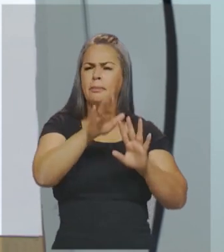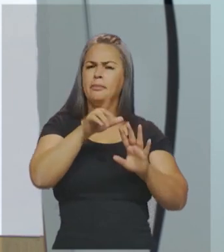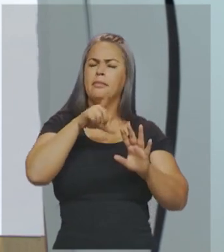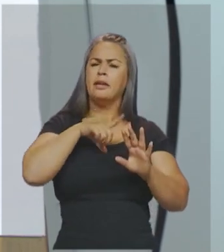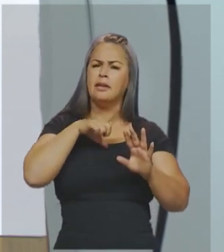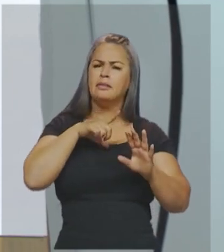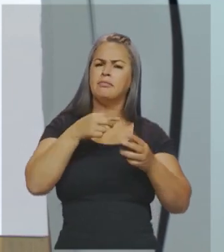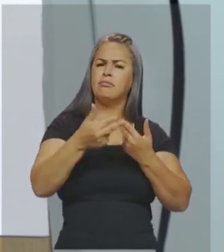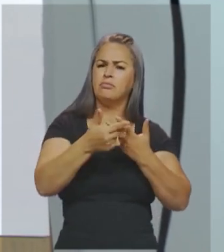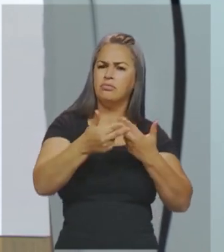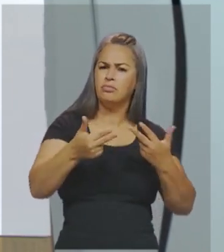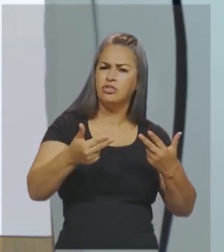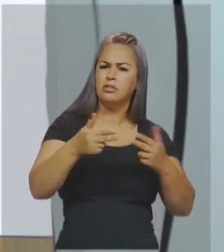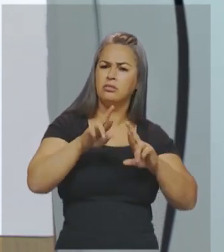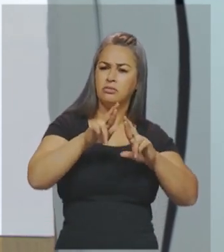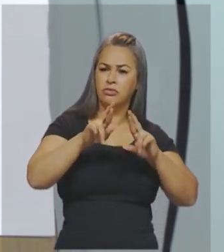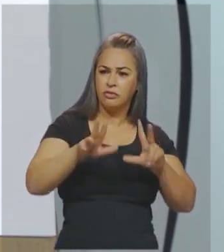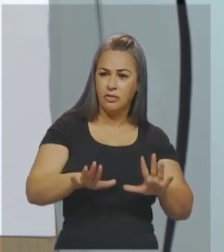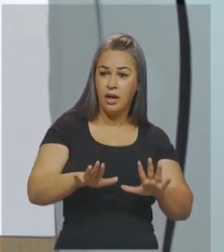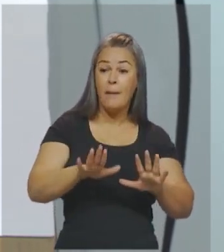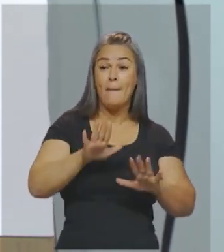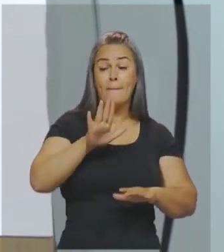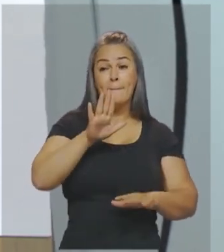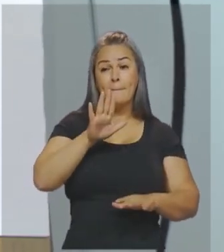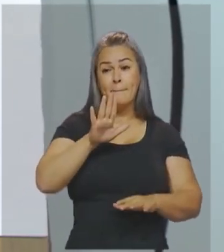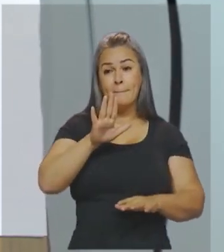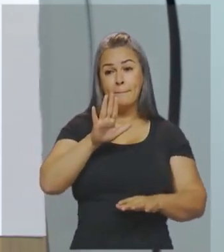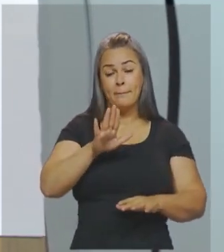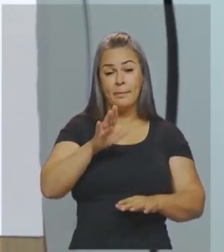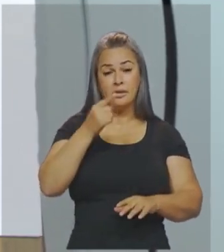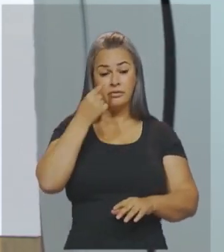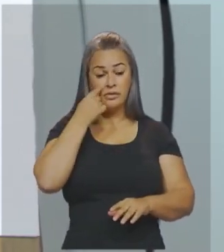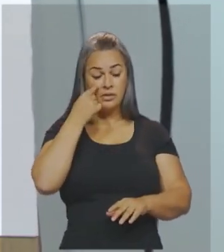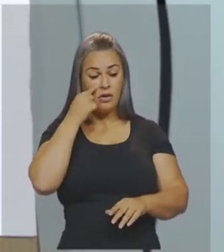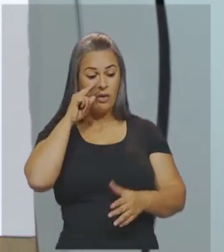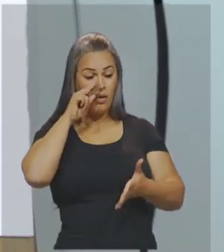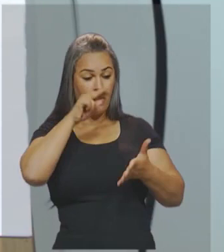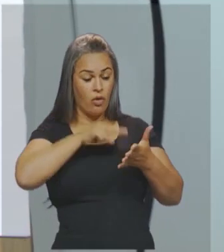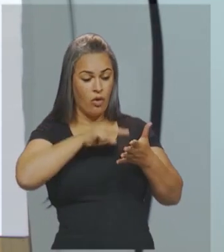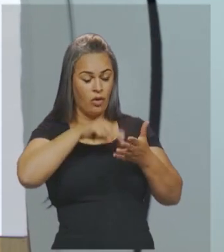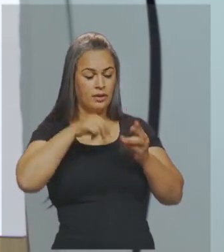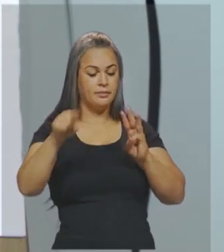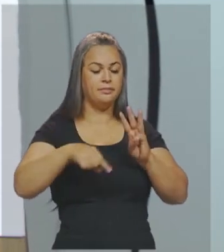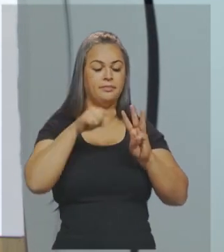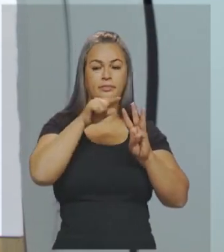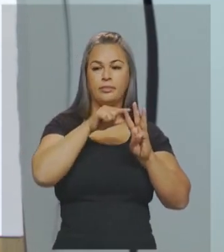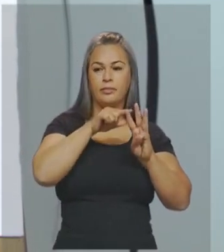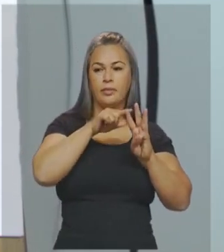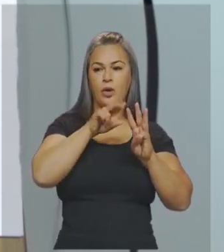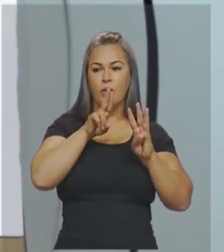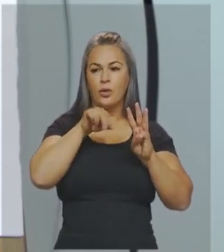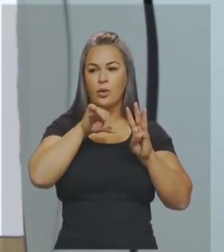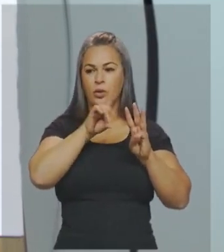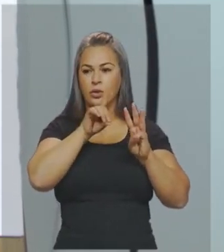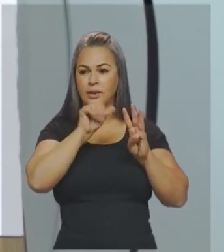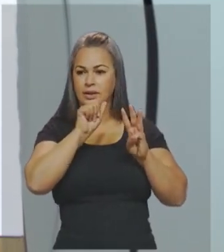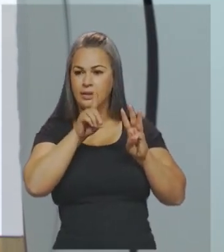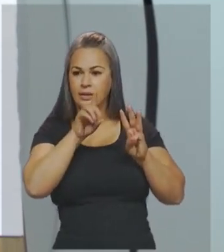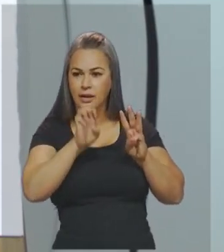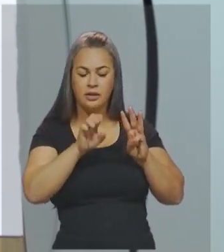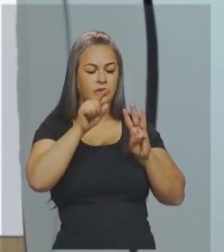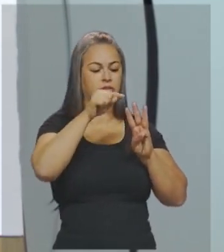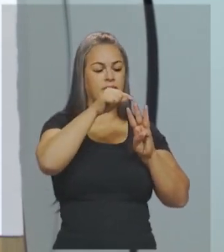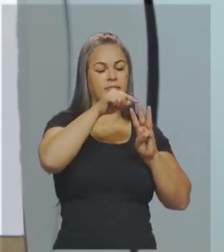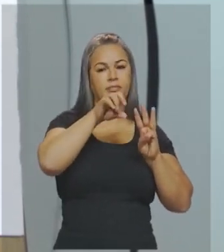fazer decomposição, que é o que eu estou te falando. Se você prestar atenção, é unidade, dezena e centena.